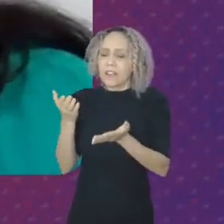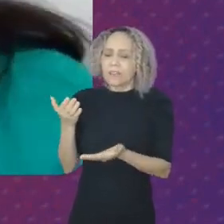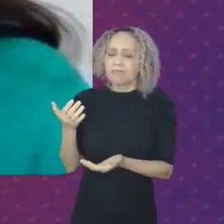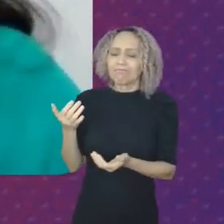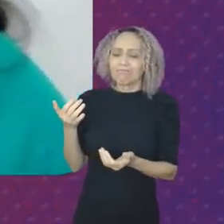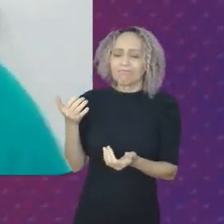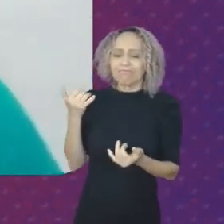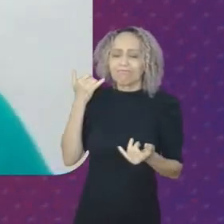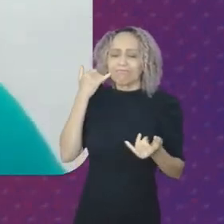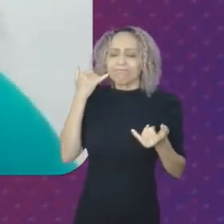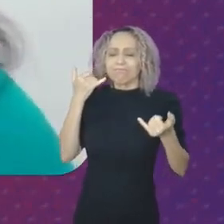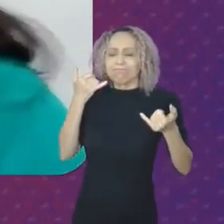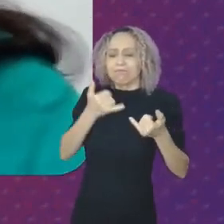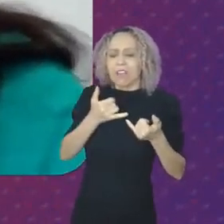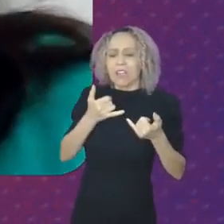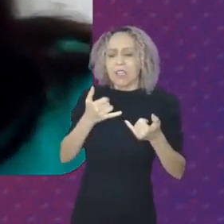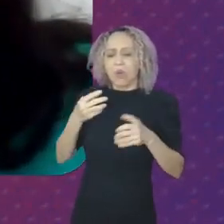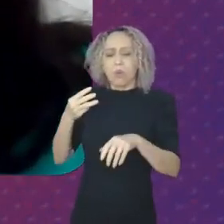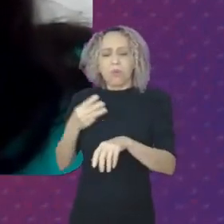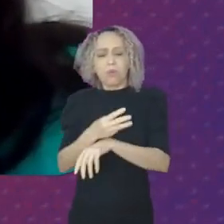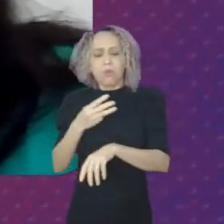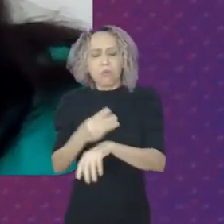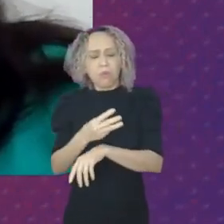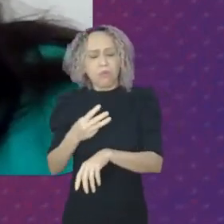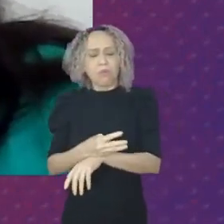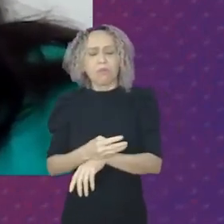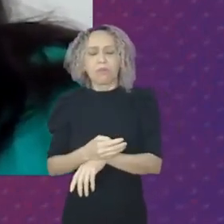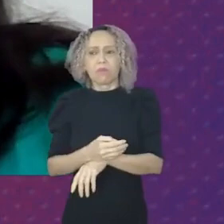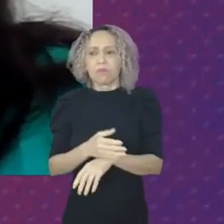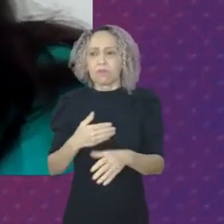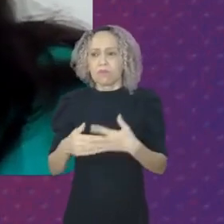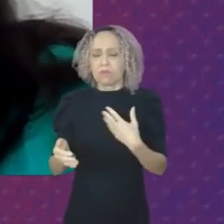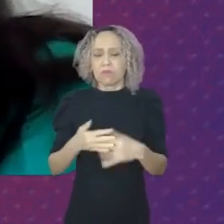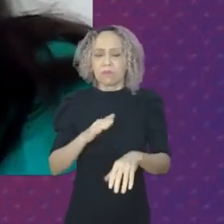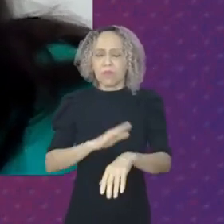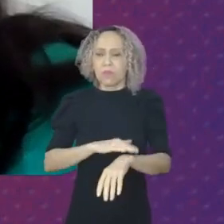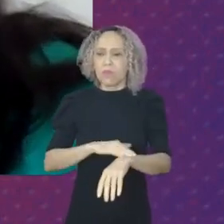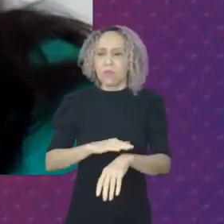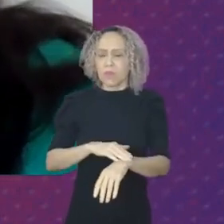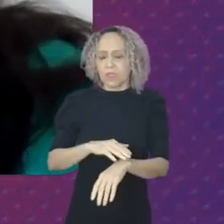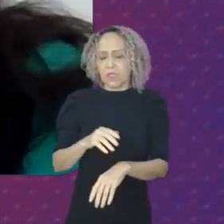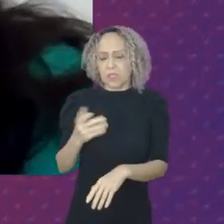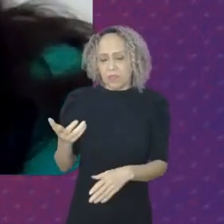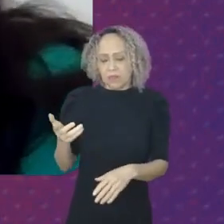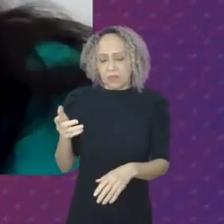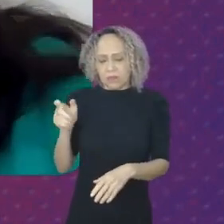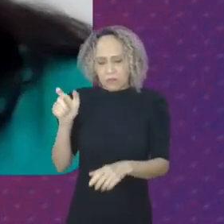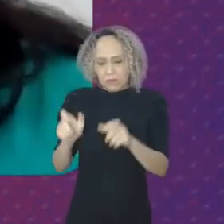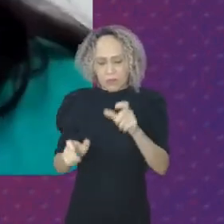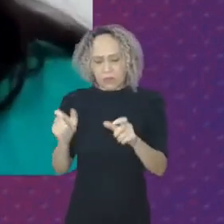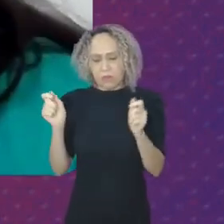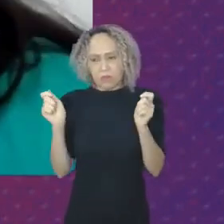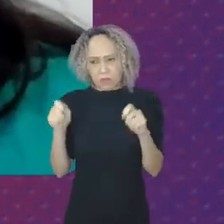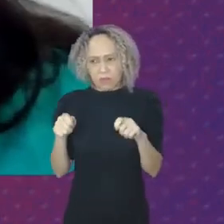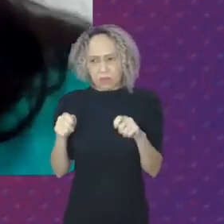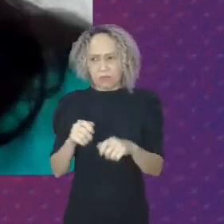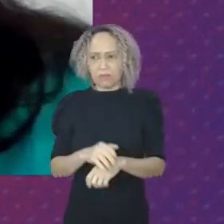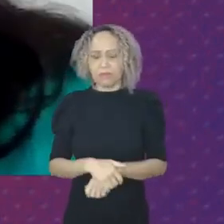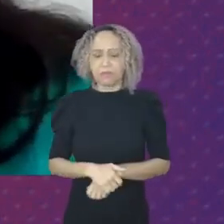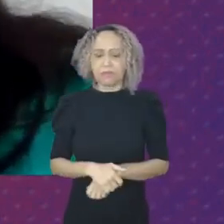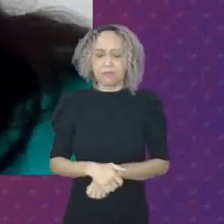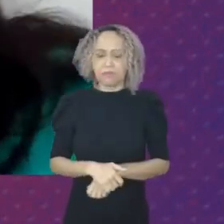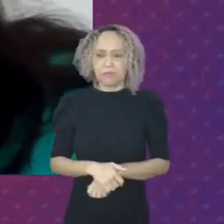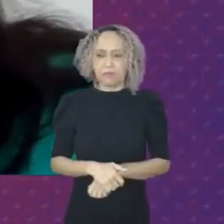qualquer momento a usuária ou o usuário eles podem entrar para ser atendidos por um atendente da central, né? No